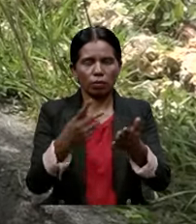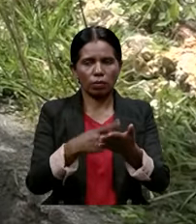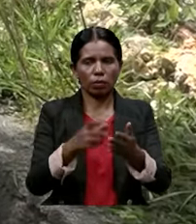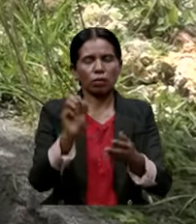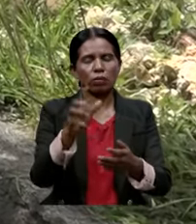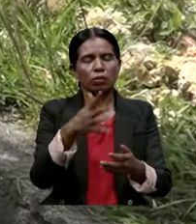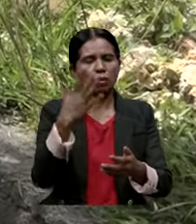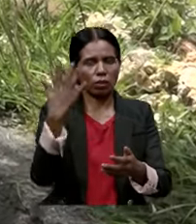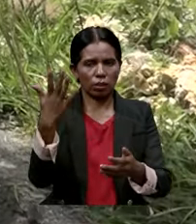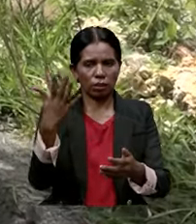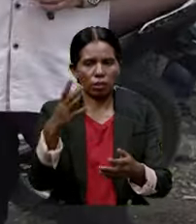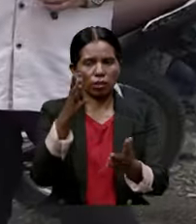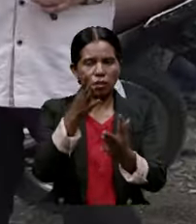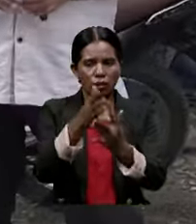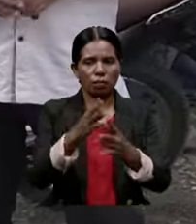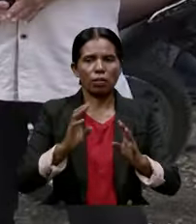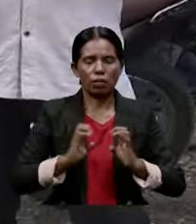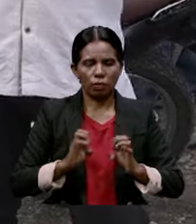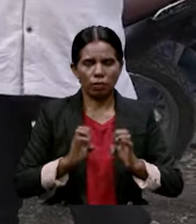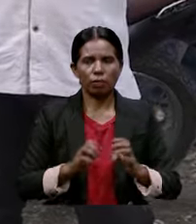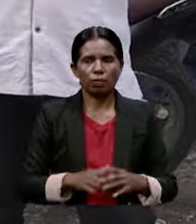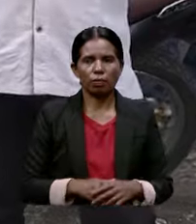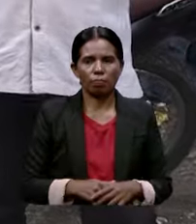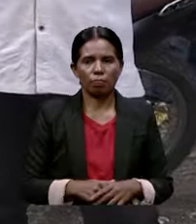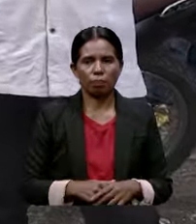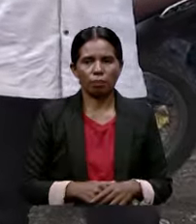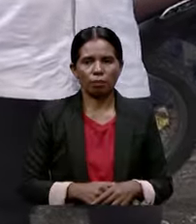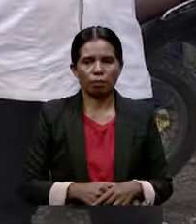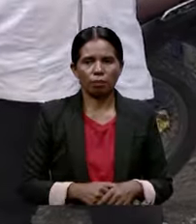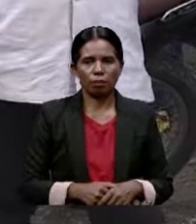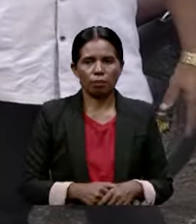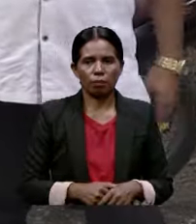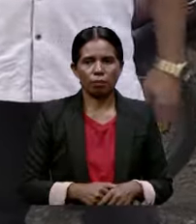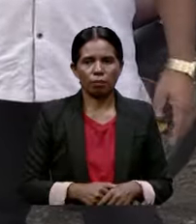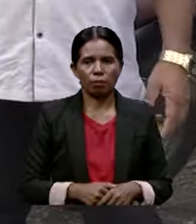nebetama e a categoria urgente. Marito da Costa, Adriano Verdial, GMN.